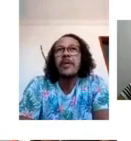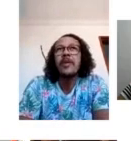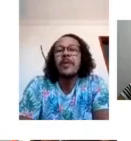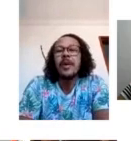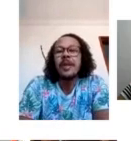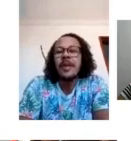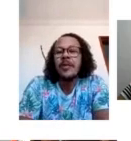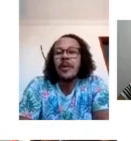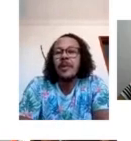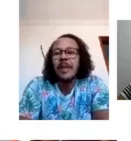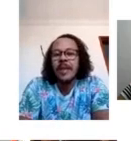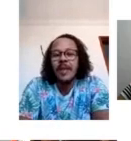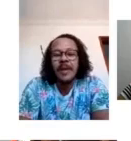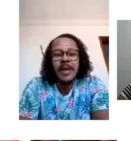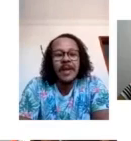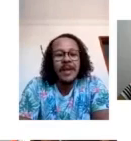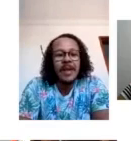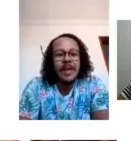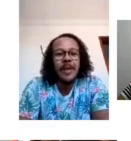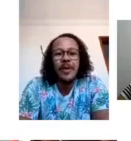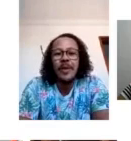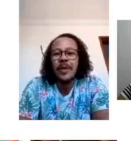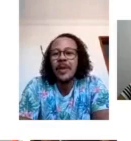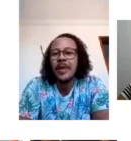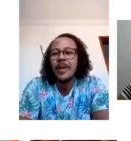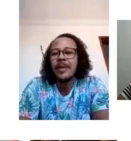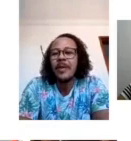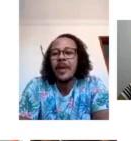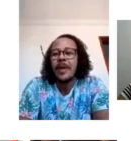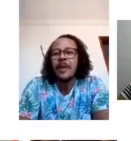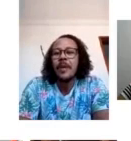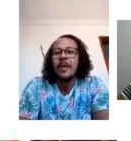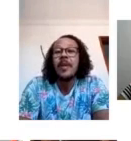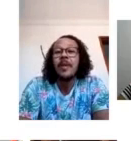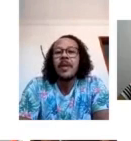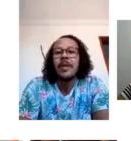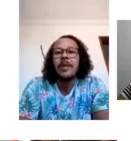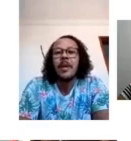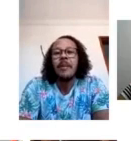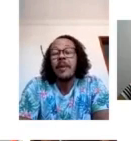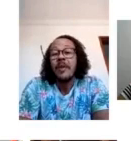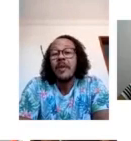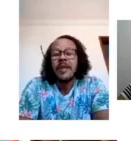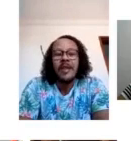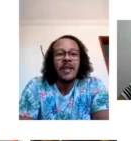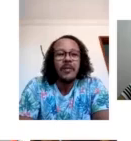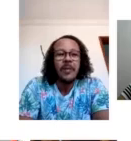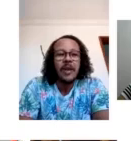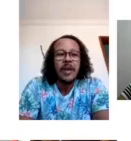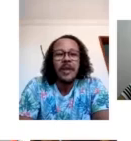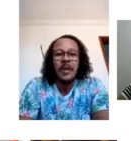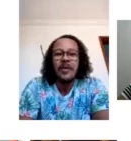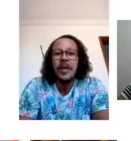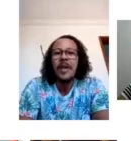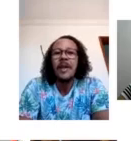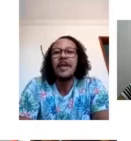vezes eu vejo um assédio muito pesado das instituições de educação superior de graduação privadas na rede